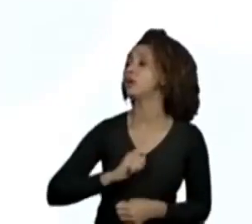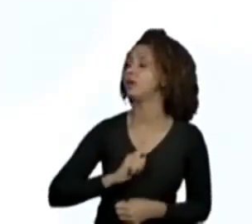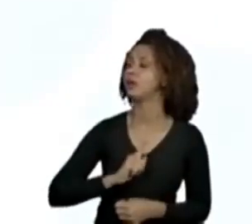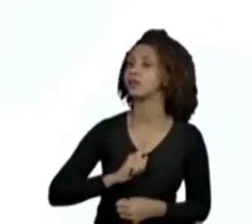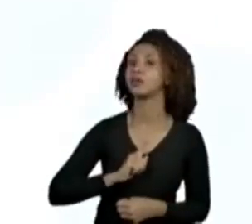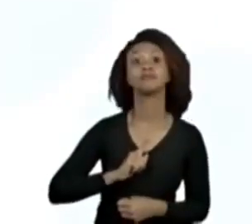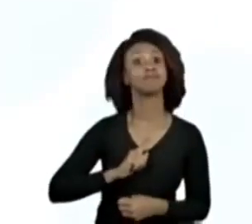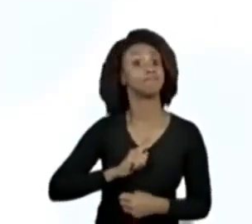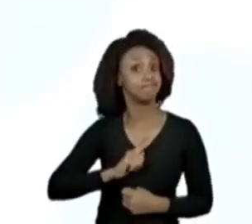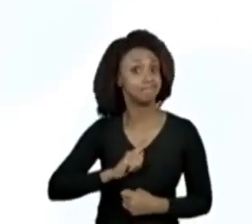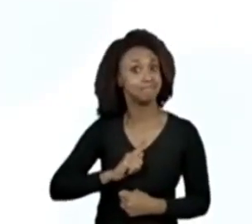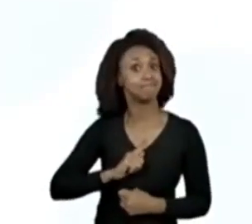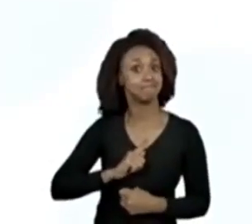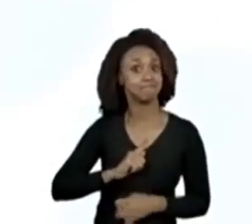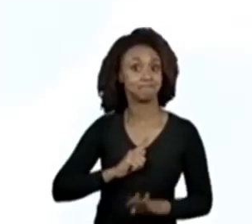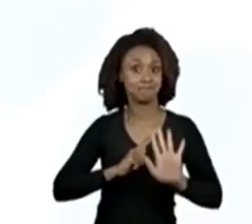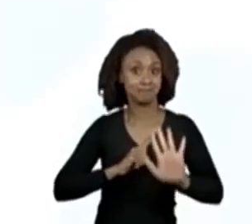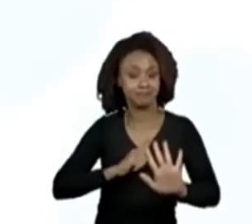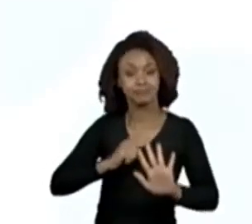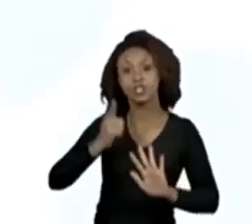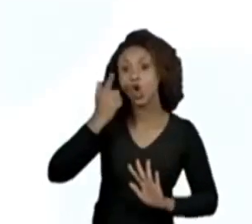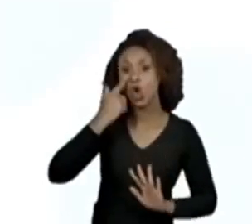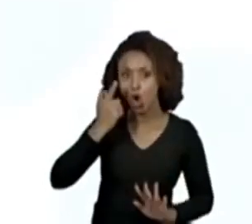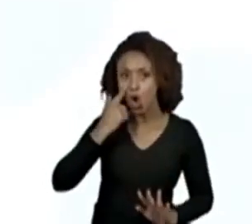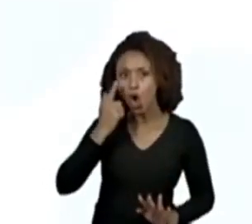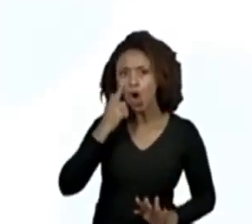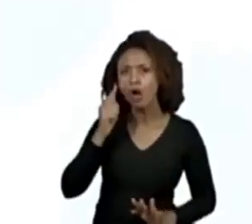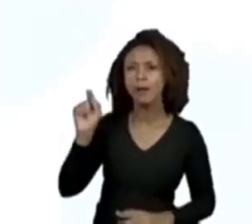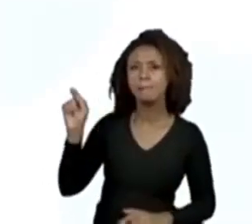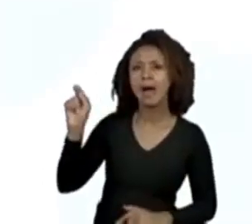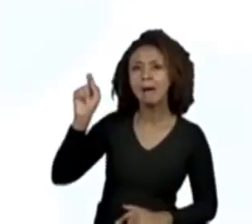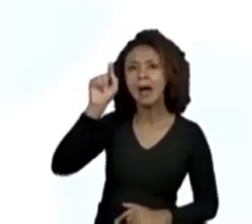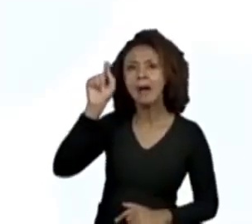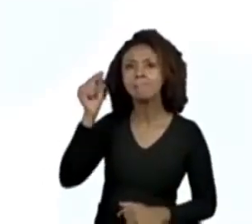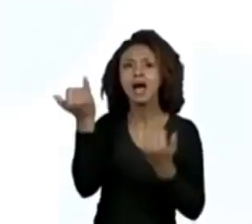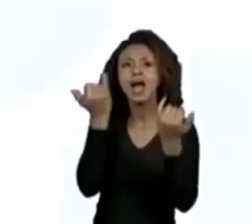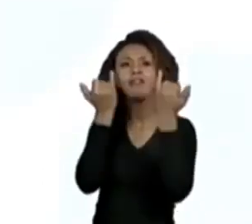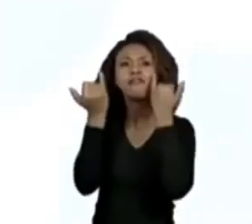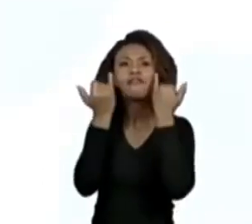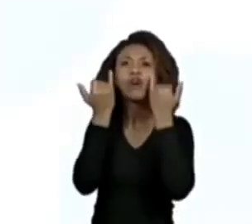as informações que a gente vai ter que considerar nesse problema.